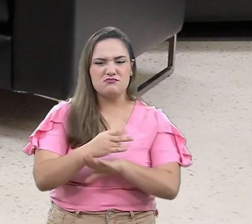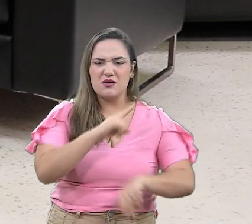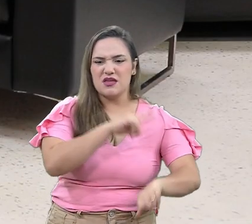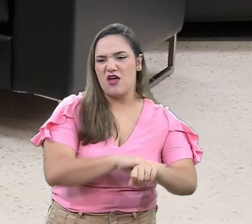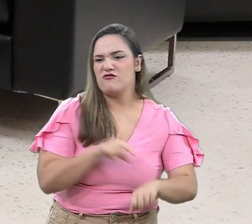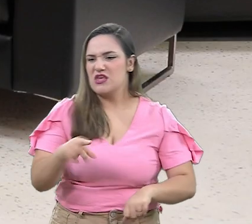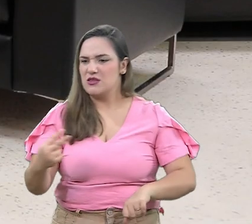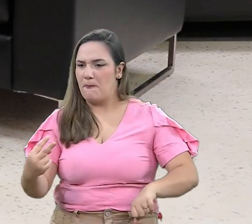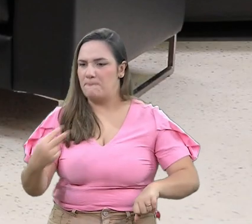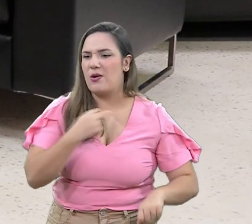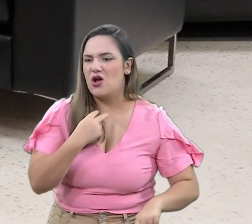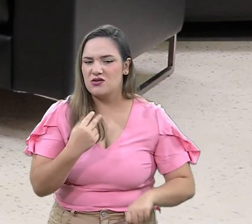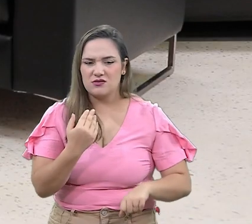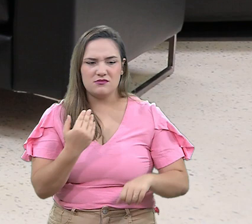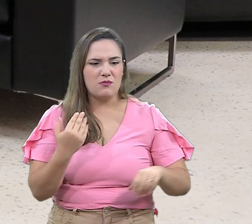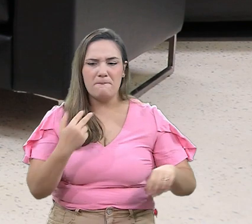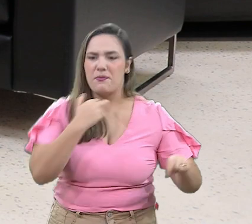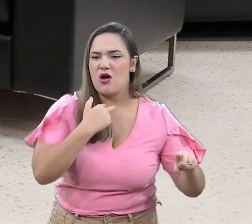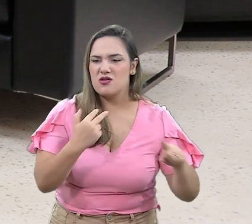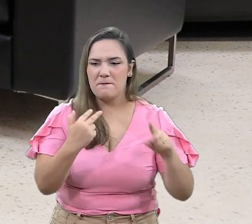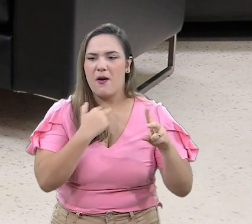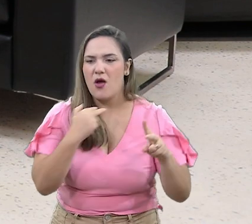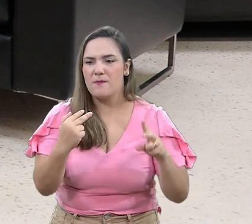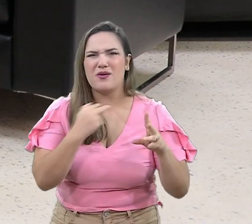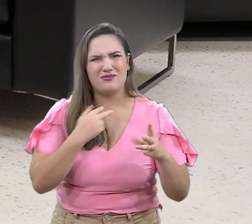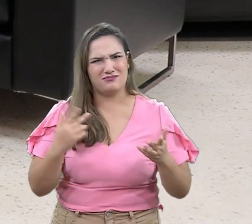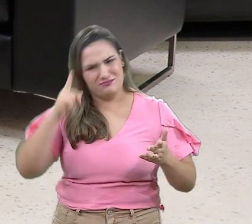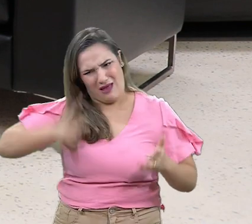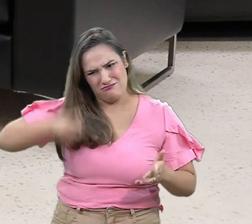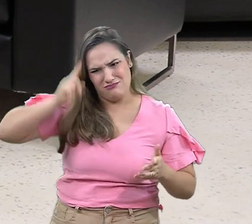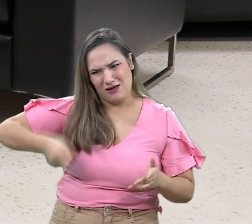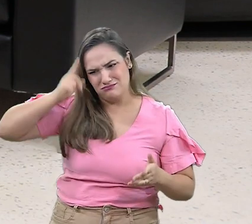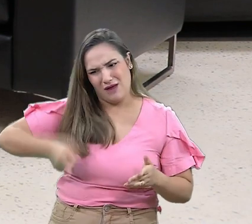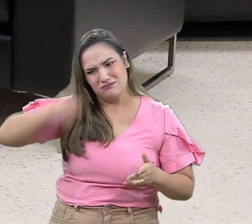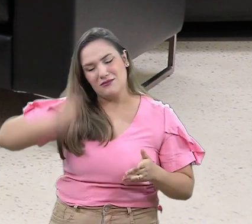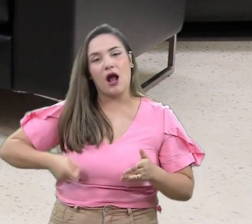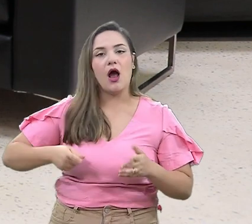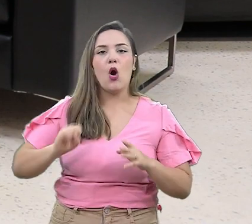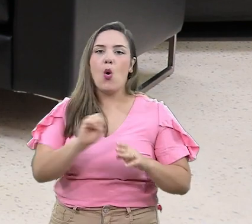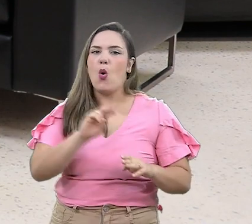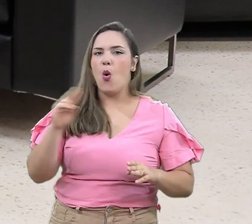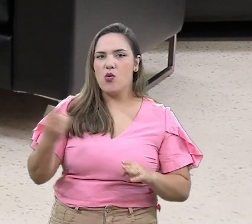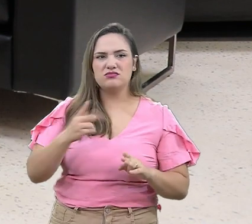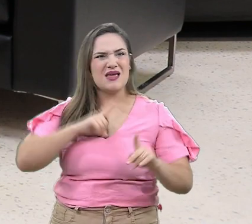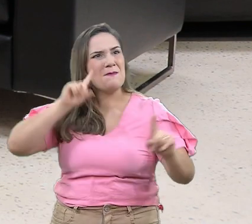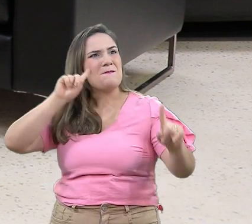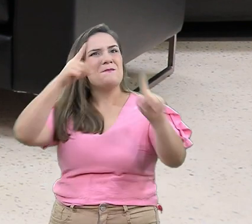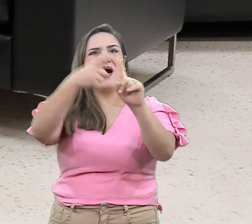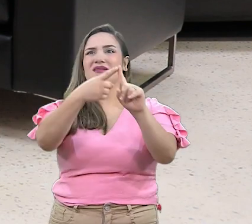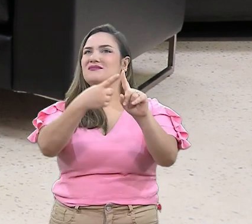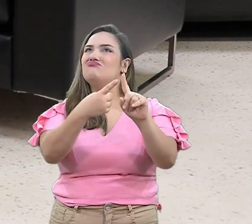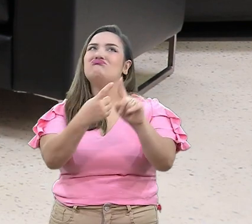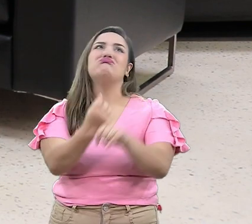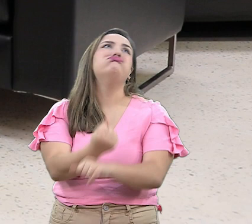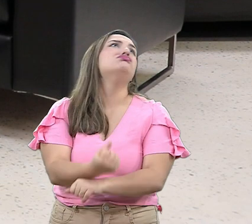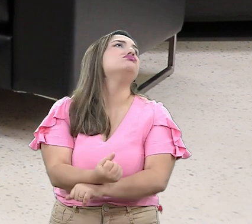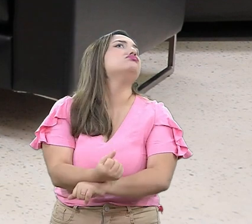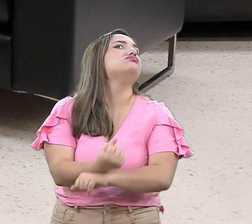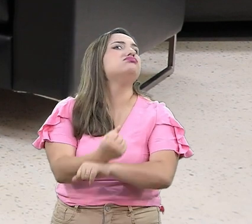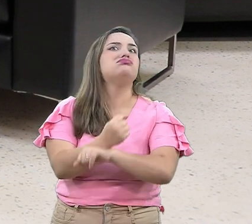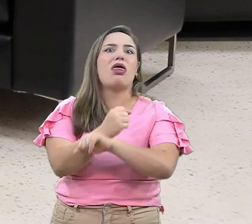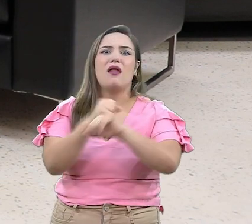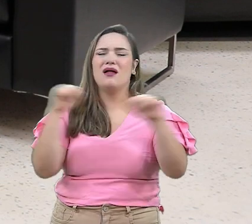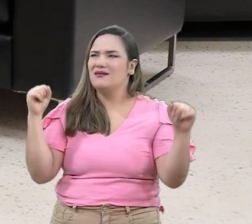de ir ao banheiro, isso acontece, é exigir metas que não